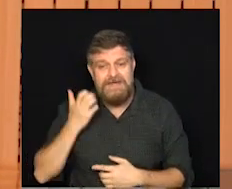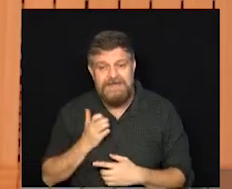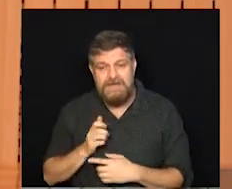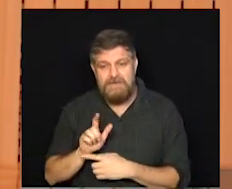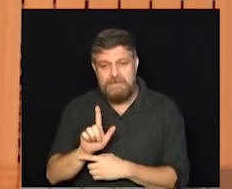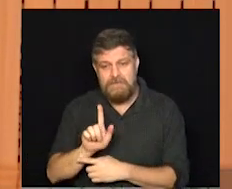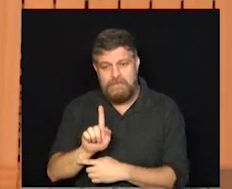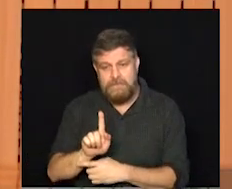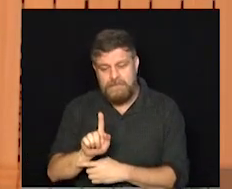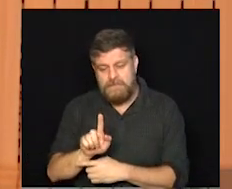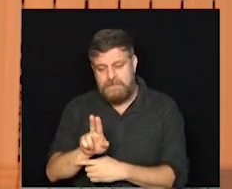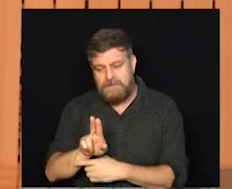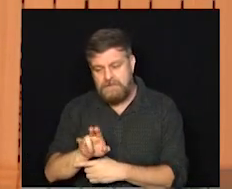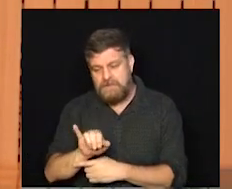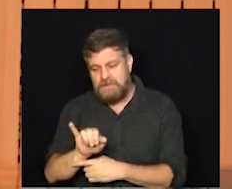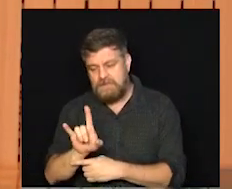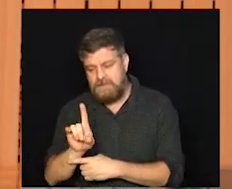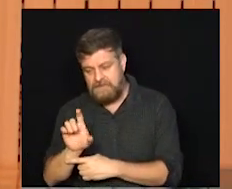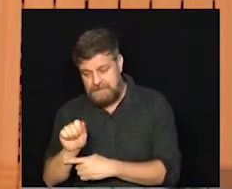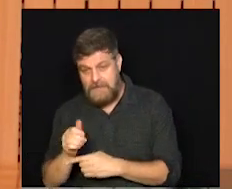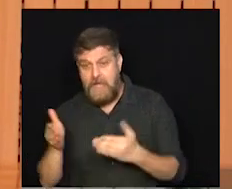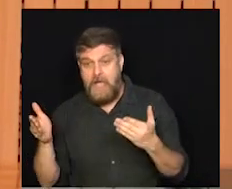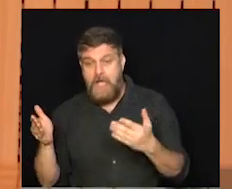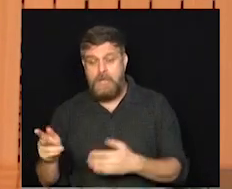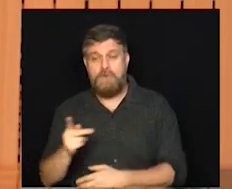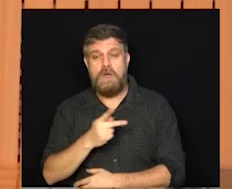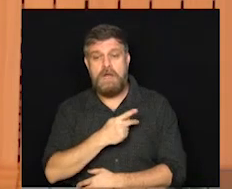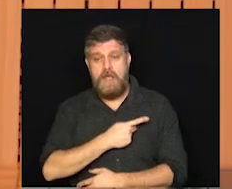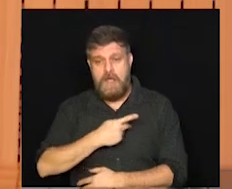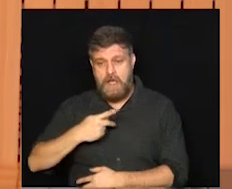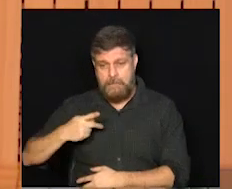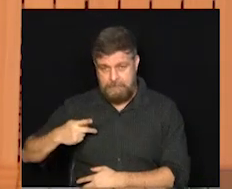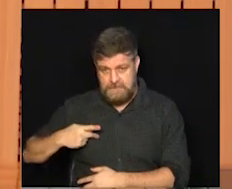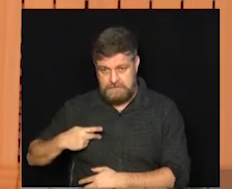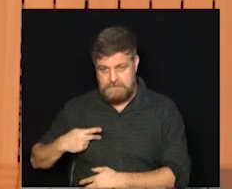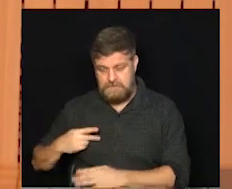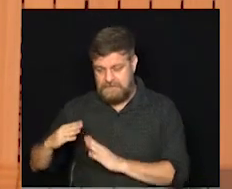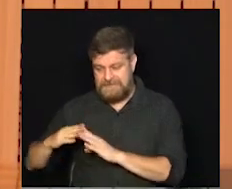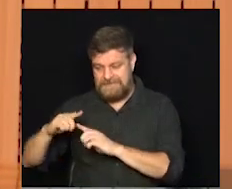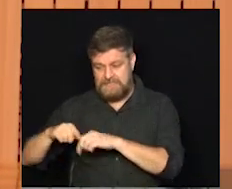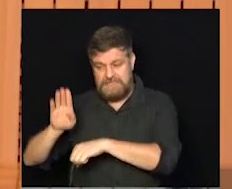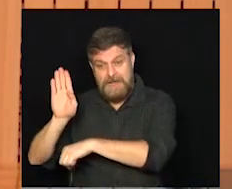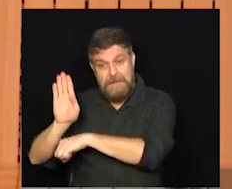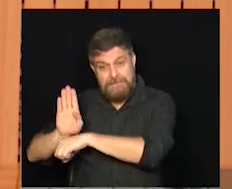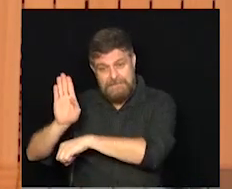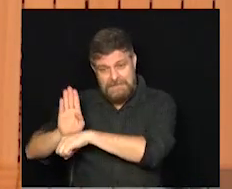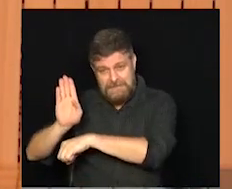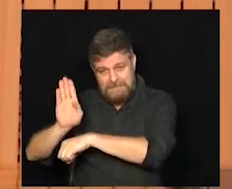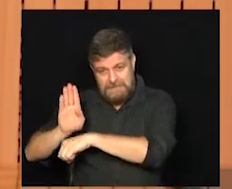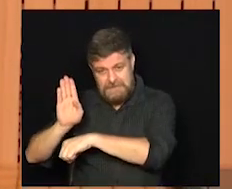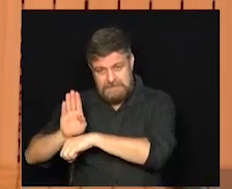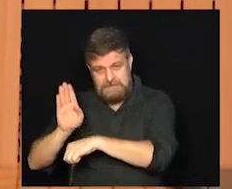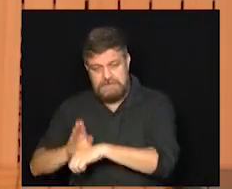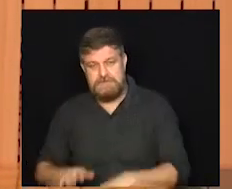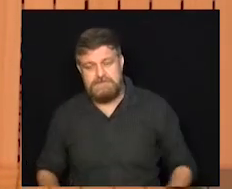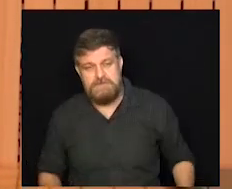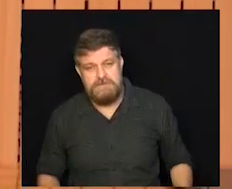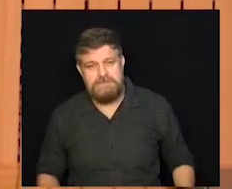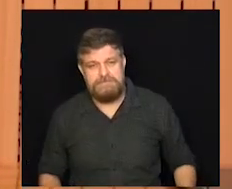Quero passar, então, a palavra ao pastor Rodrigo Félix da Cruz, da Igreja Batista Restauração do Jardim